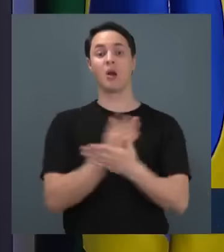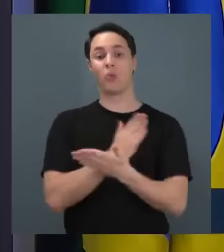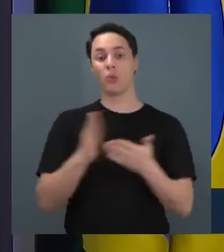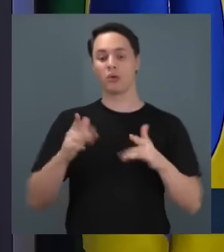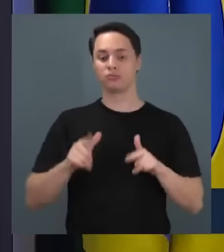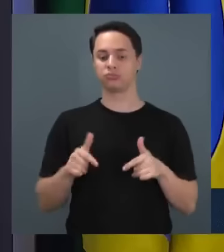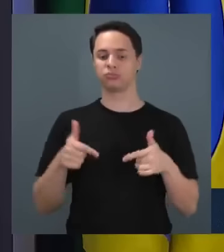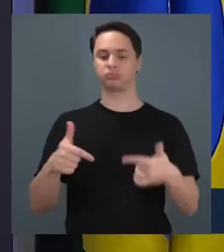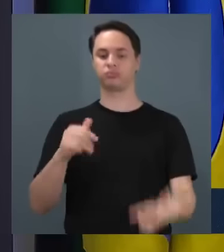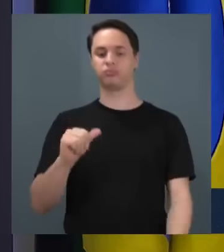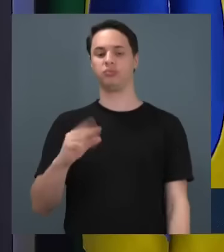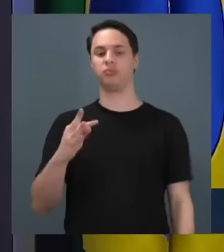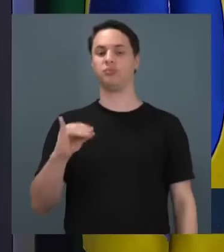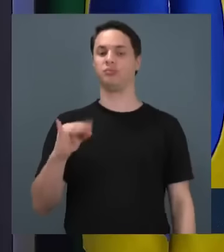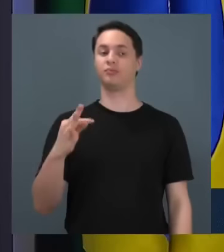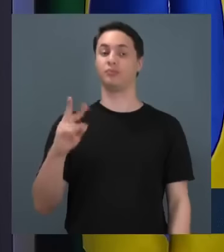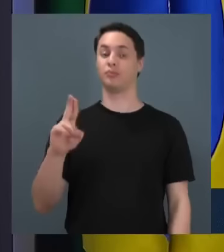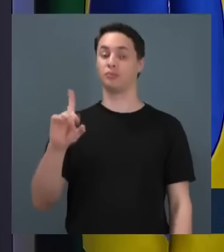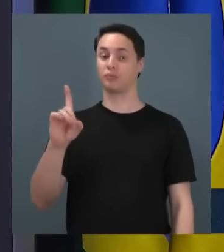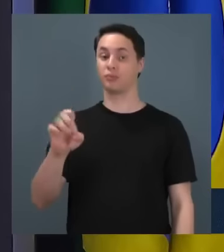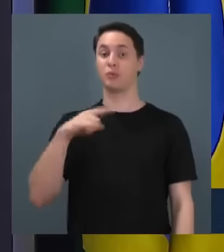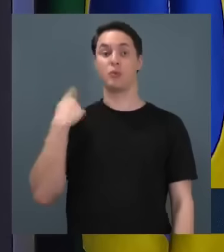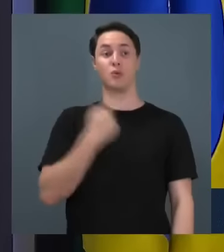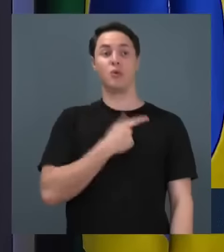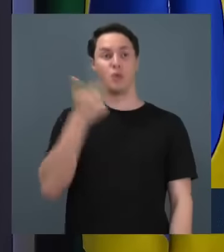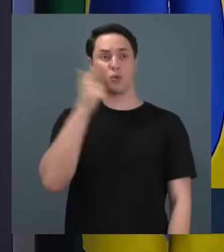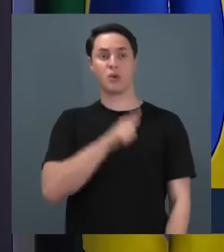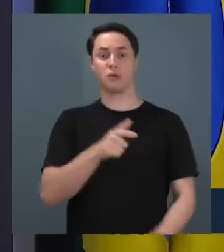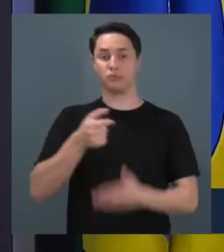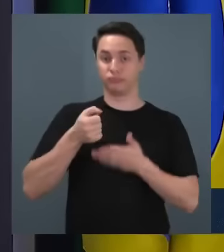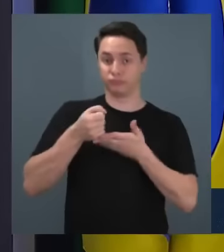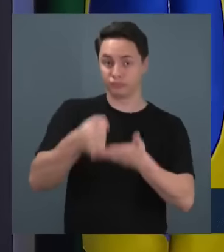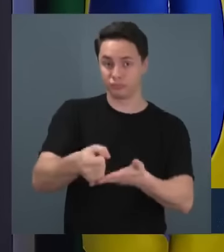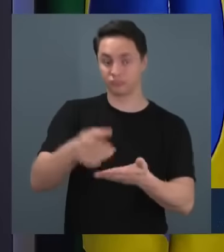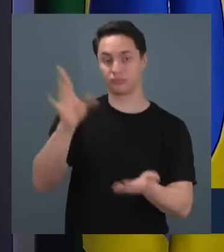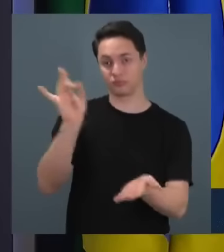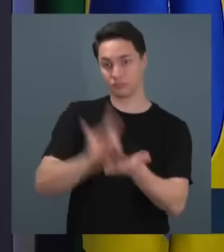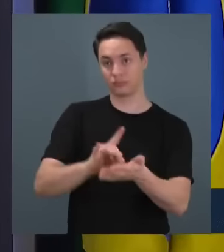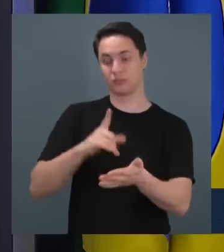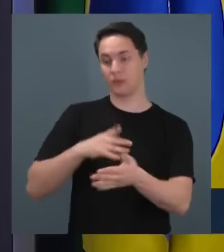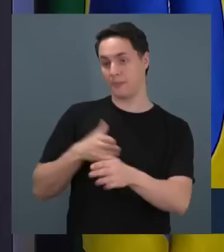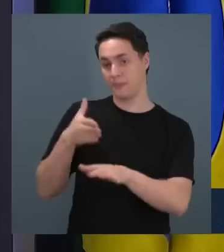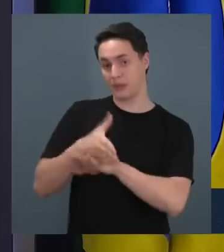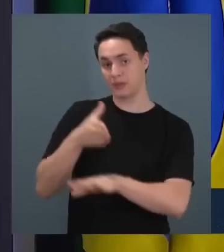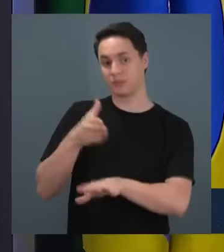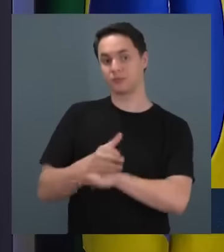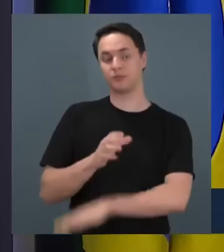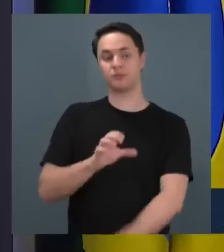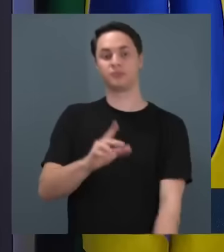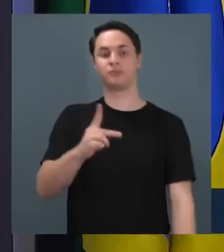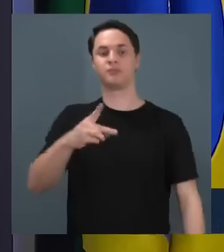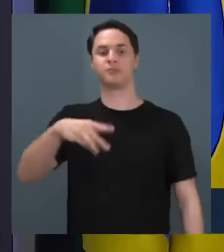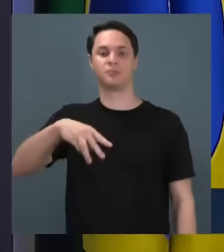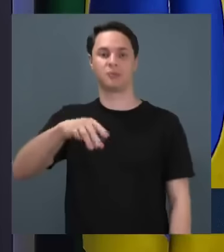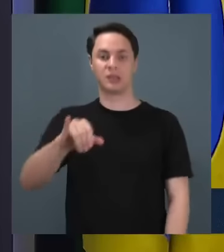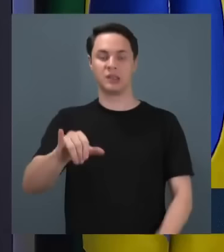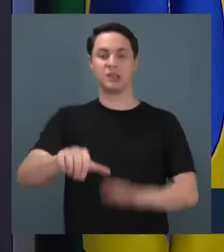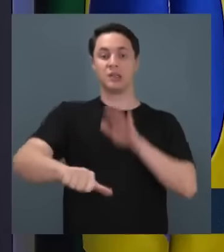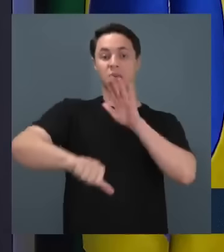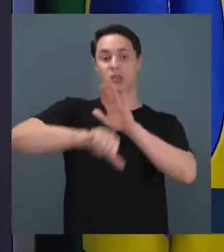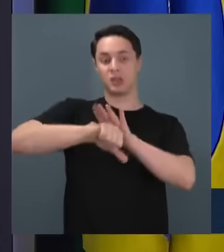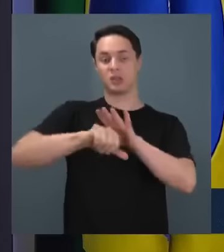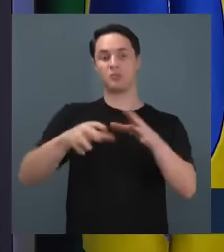atitudes que nós estamos fazendo para socorrer. E participo da CPI do crime